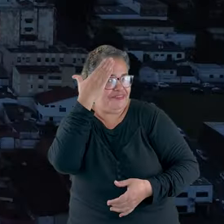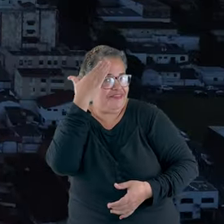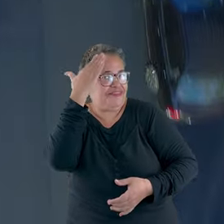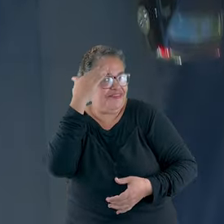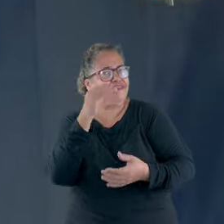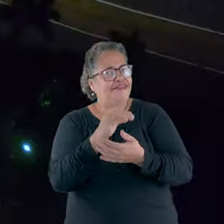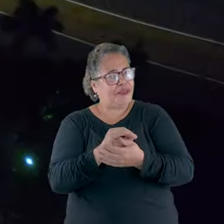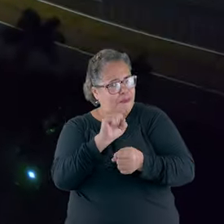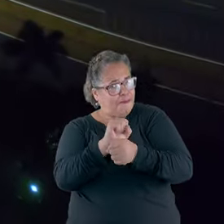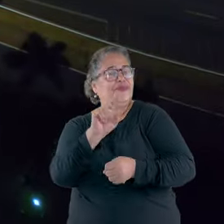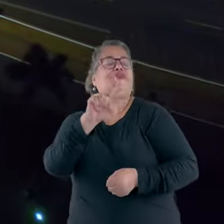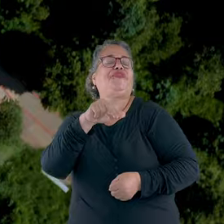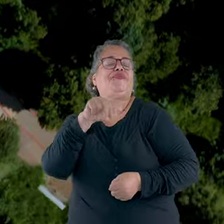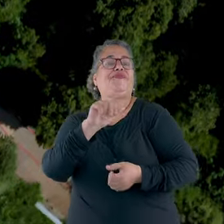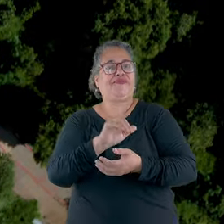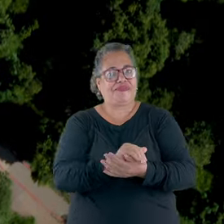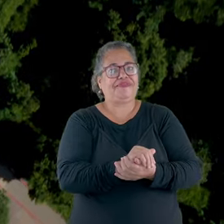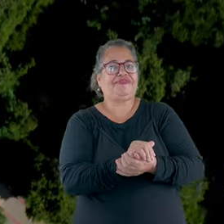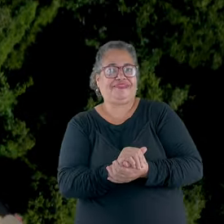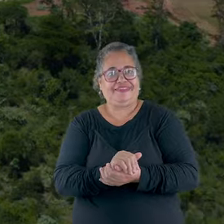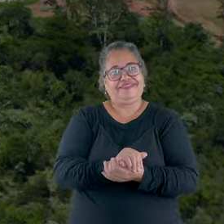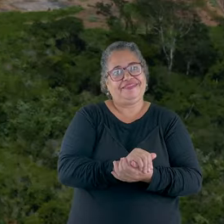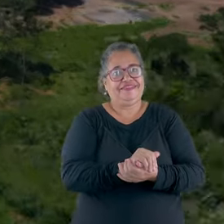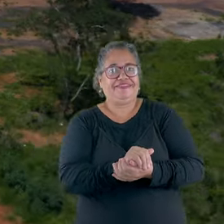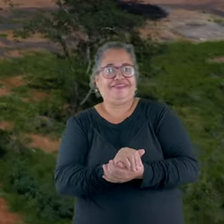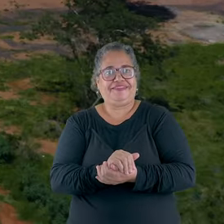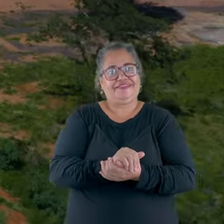sabe, a gente não para jamais.